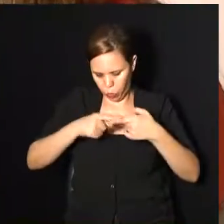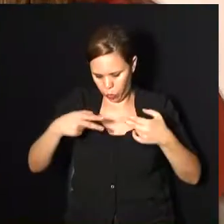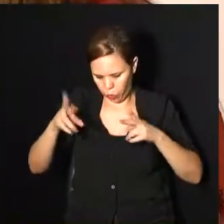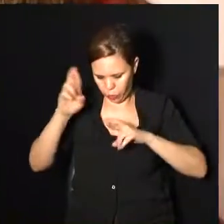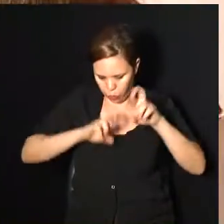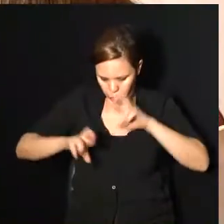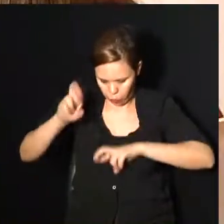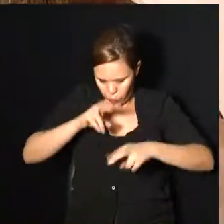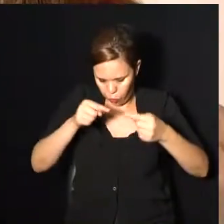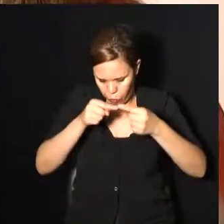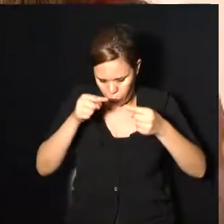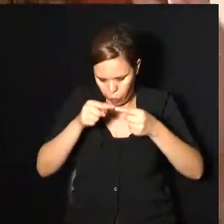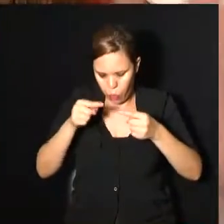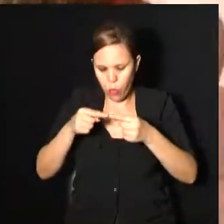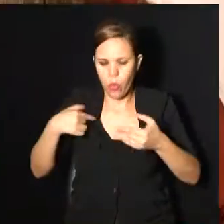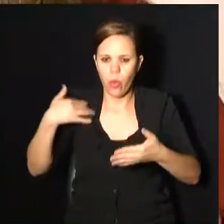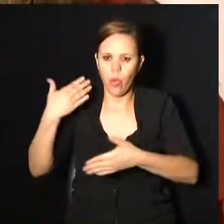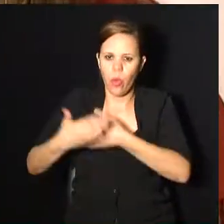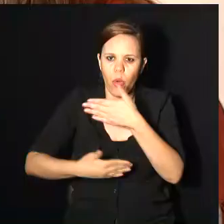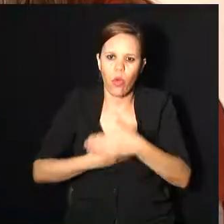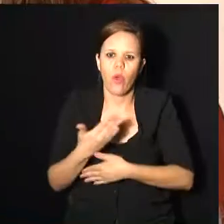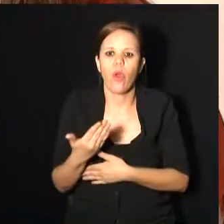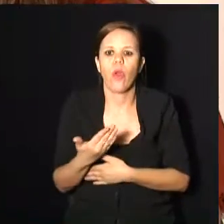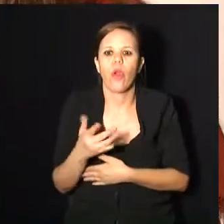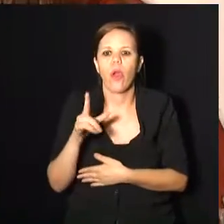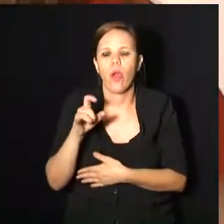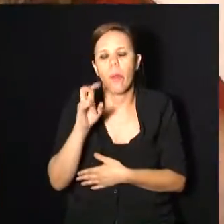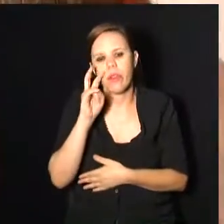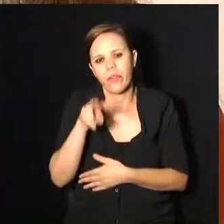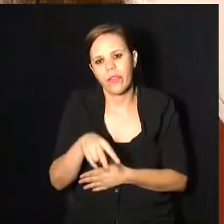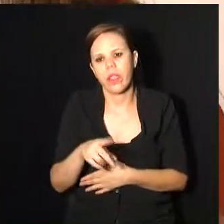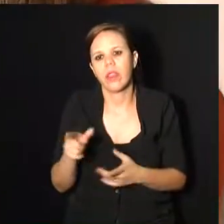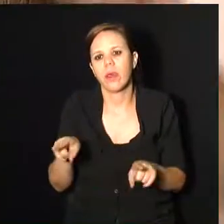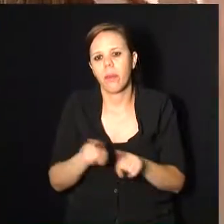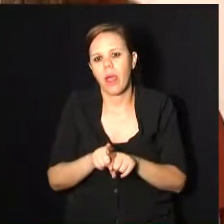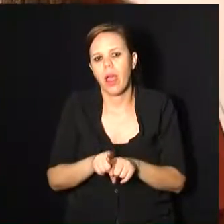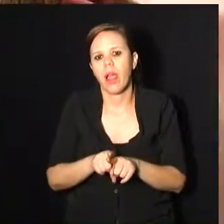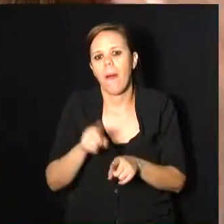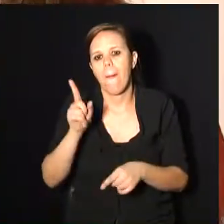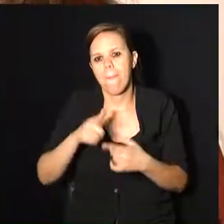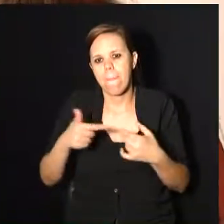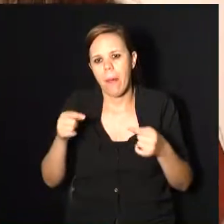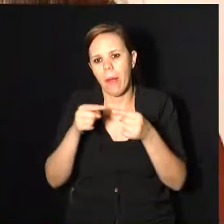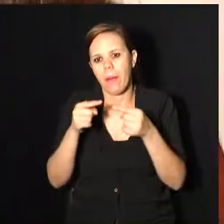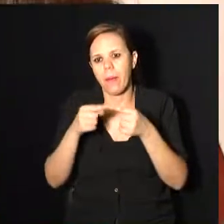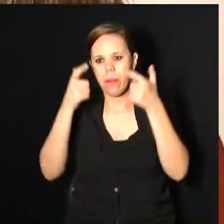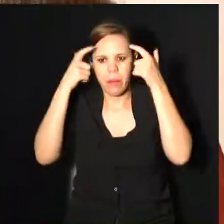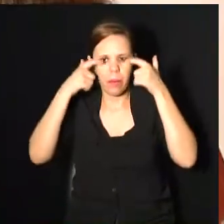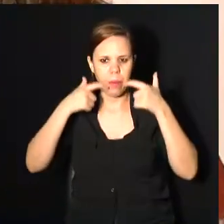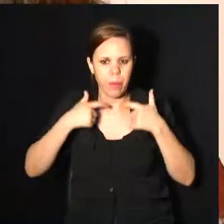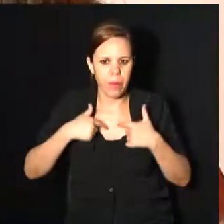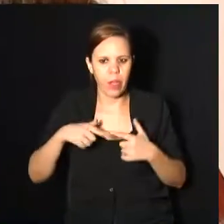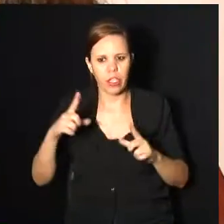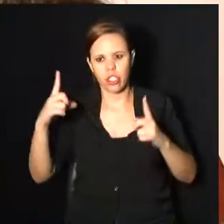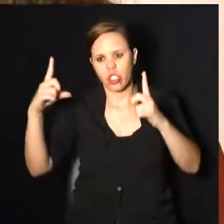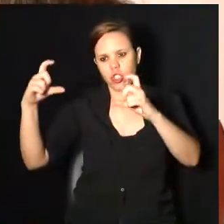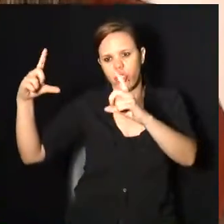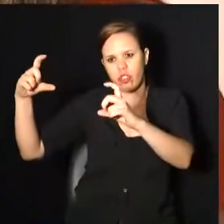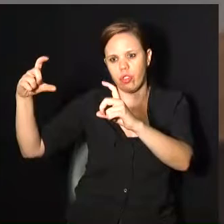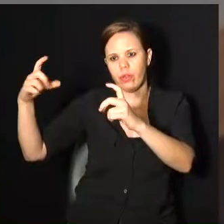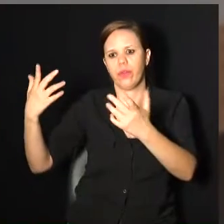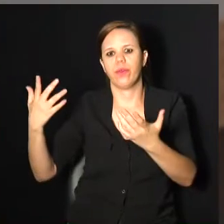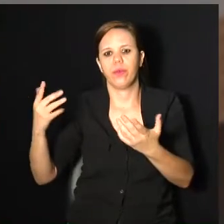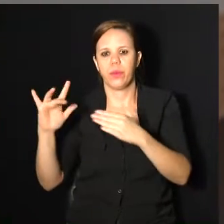conferir agora, a gente até recentemente fez um lookbook, assim como posso falar, onde a gente montou as peças, se maquiou, tirou foto para estar postando lá nas redes